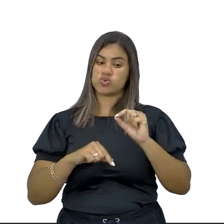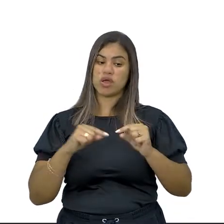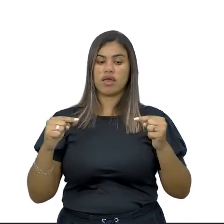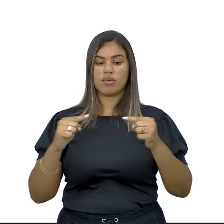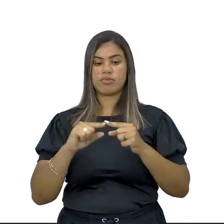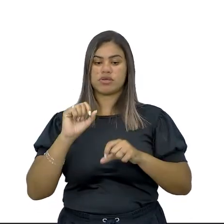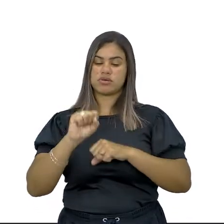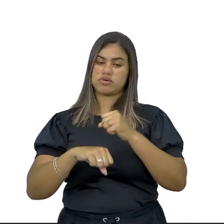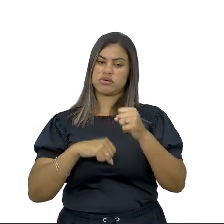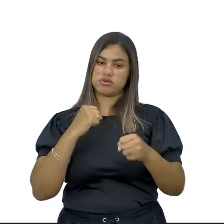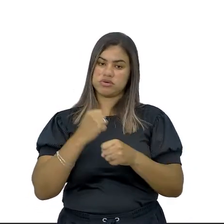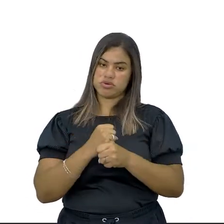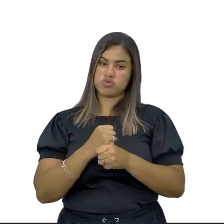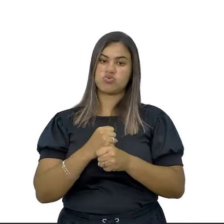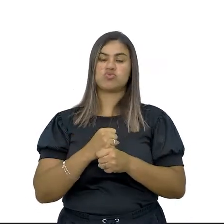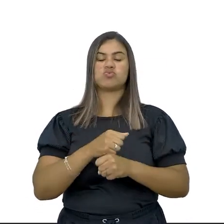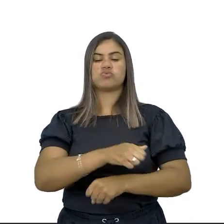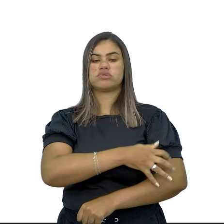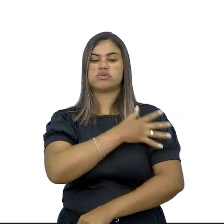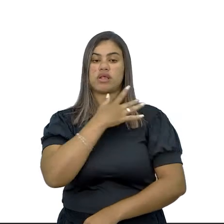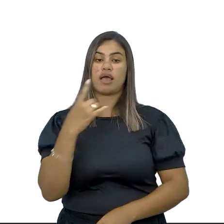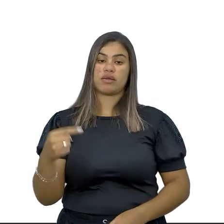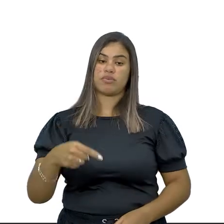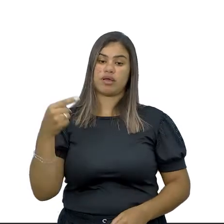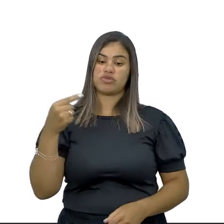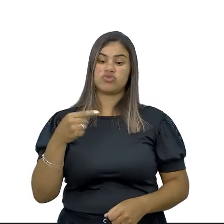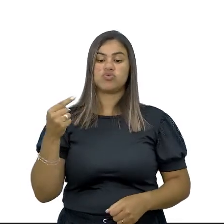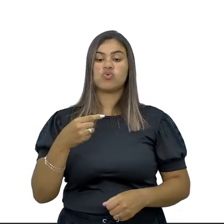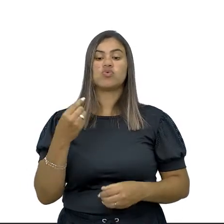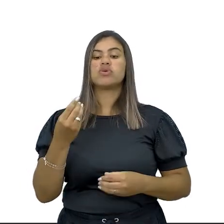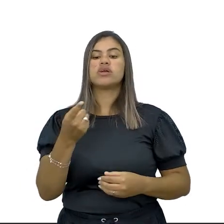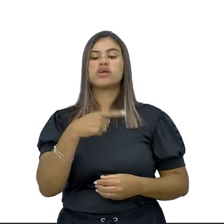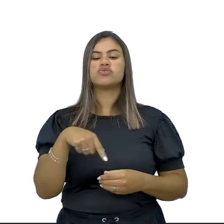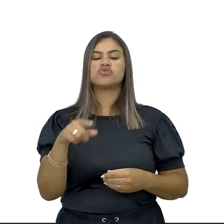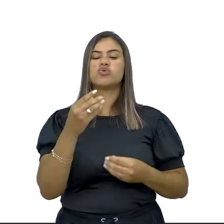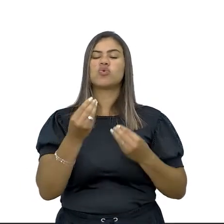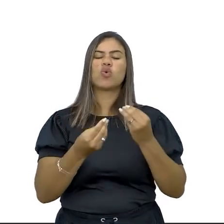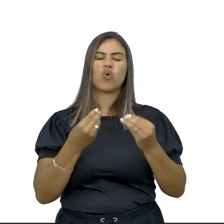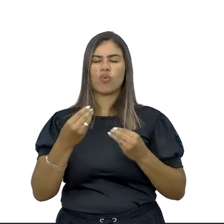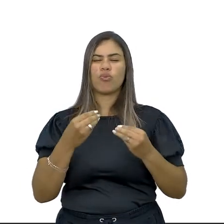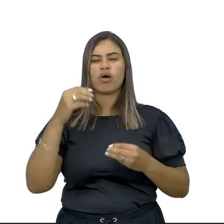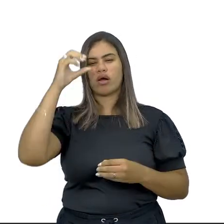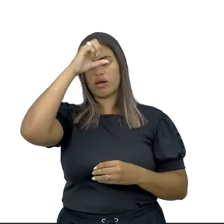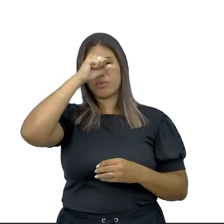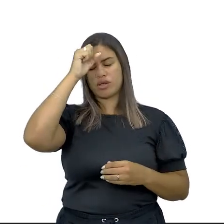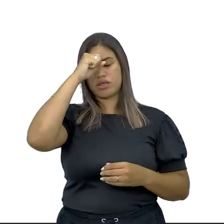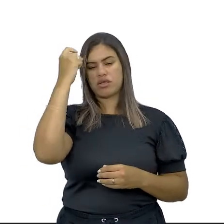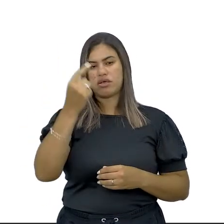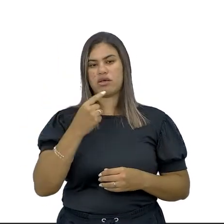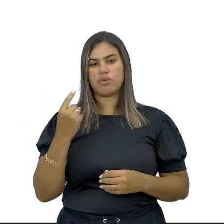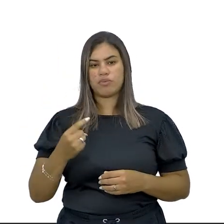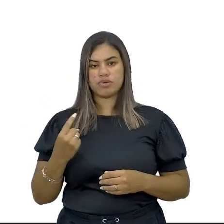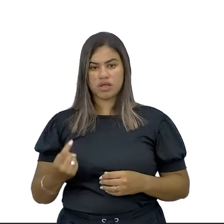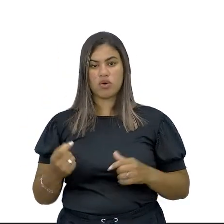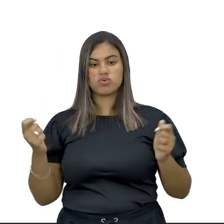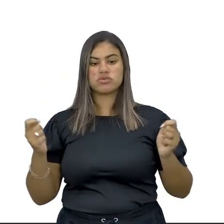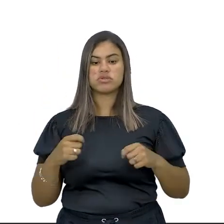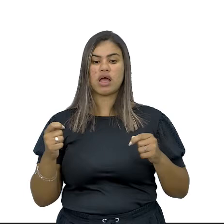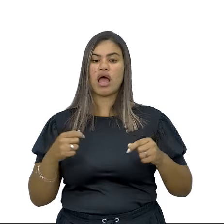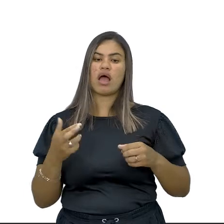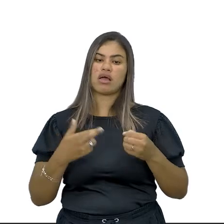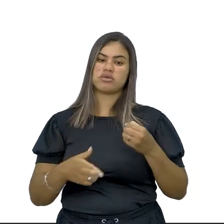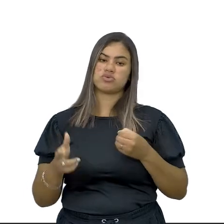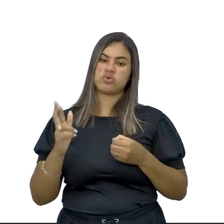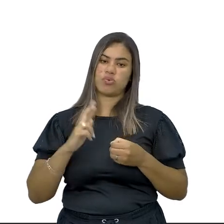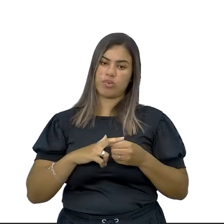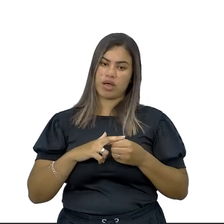série parte 1. E com ela, nós veremos como as aprendizagens em espiral possibilitam as